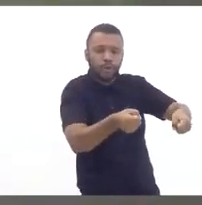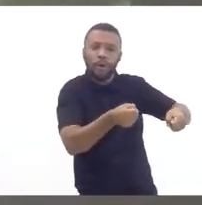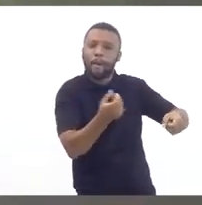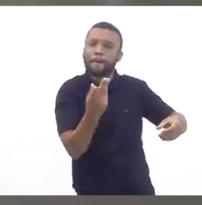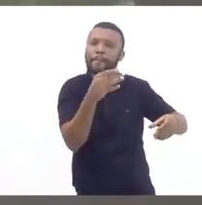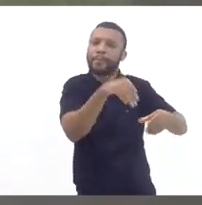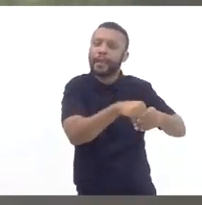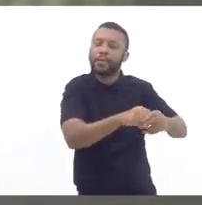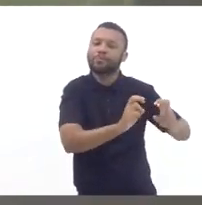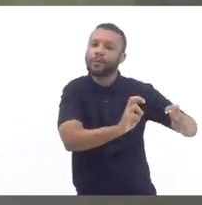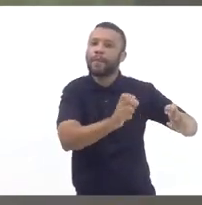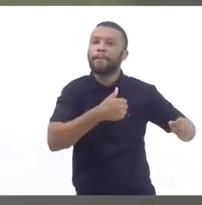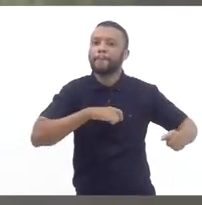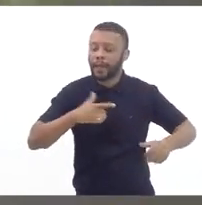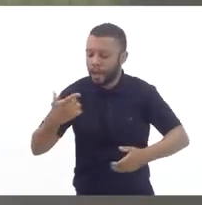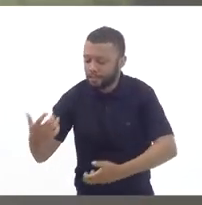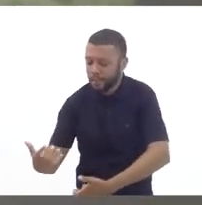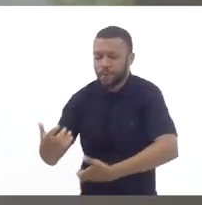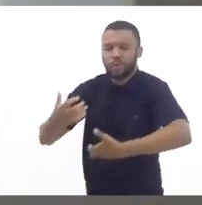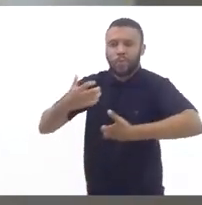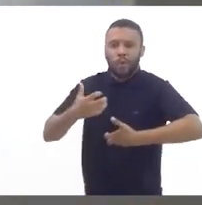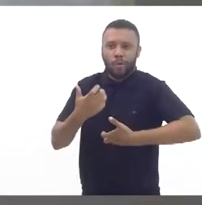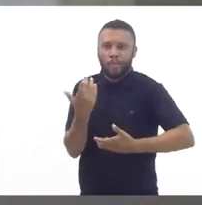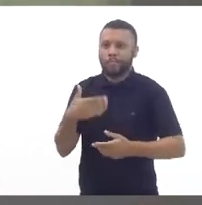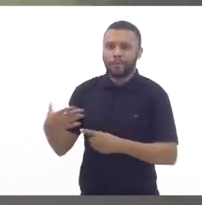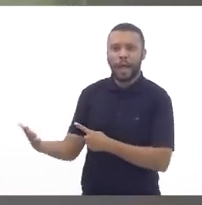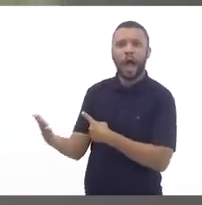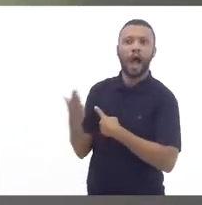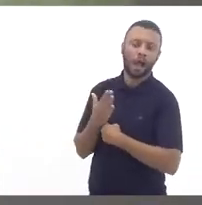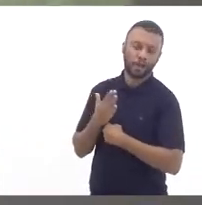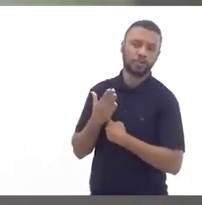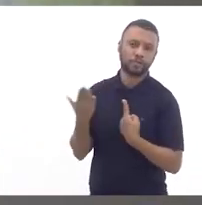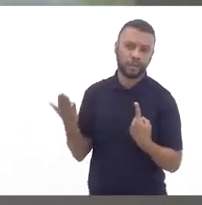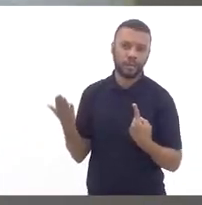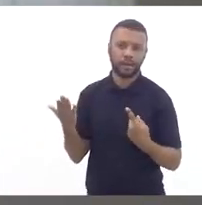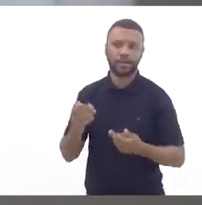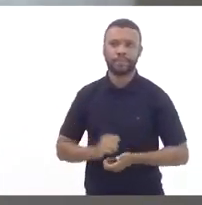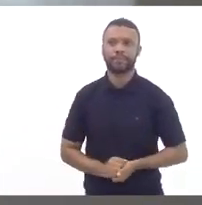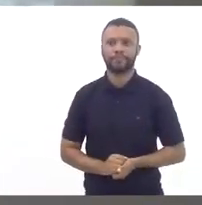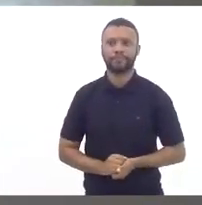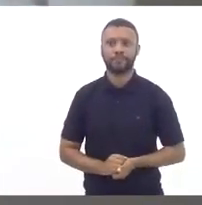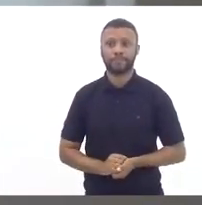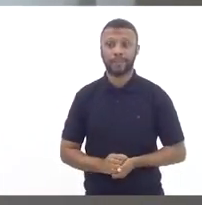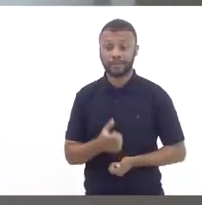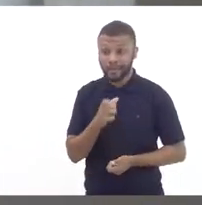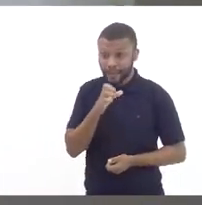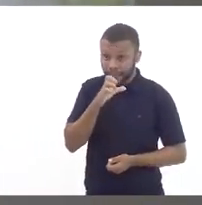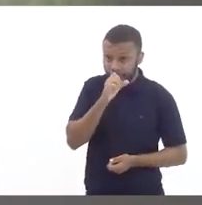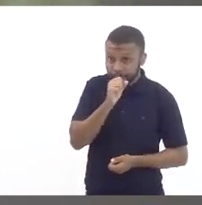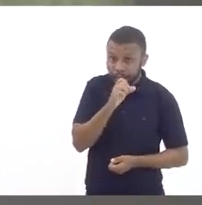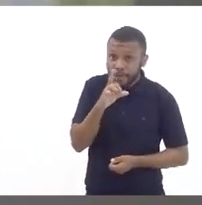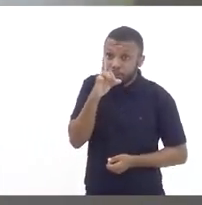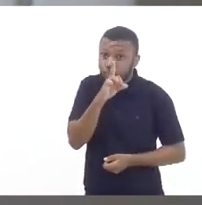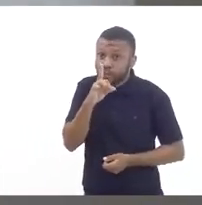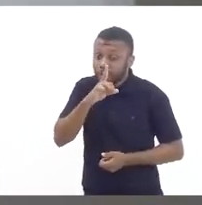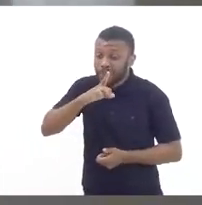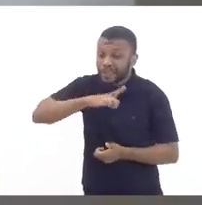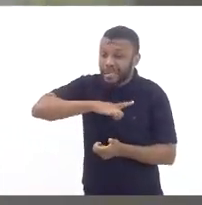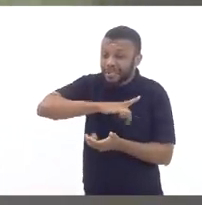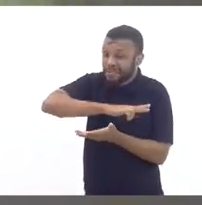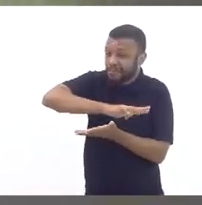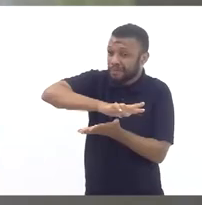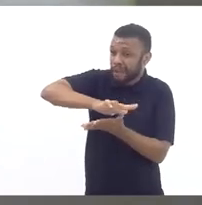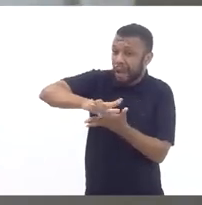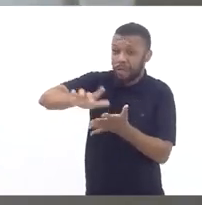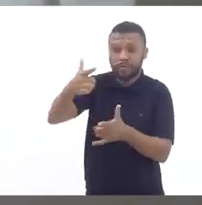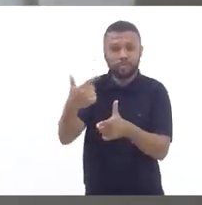também no colo para poder colocar aqui na parte de baixo. Sim, é dessa forma amador, que a gente se encontra. Gente, sábado e domingo. Na estação de trem. Corte nenhuma.